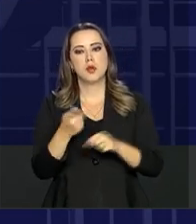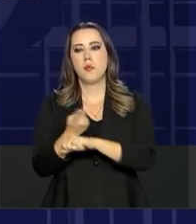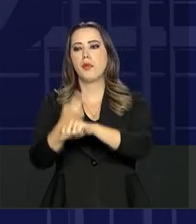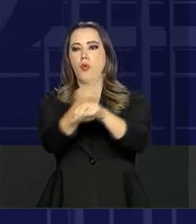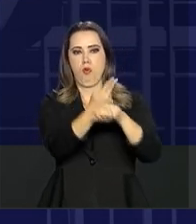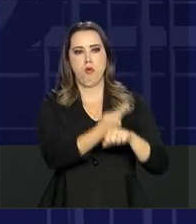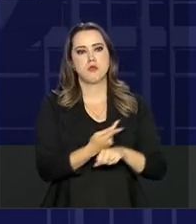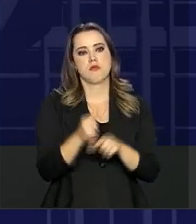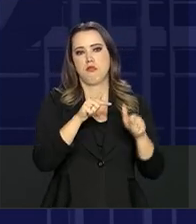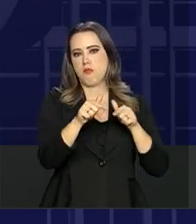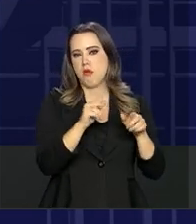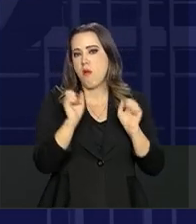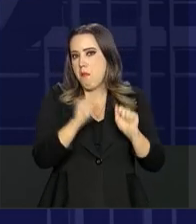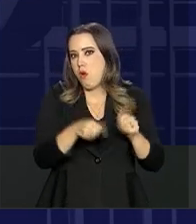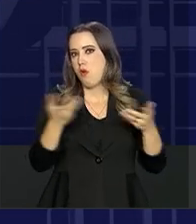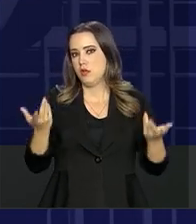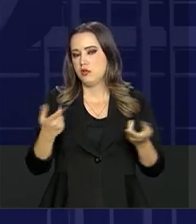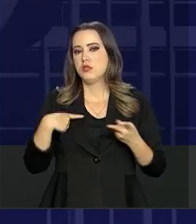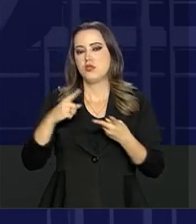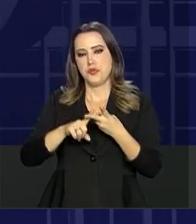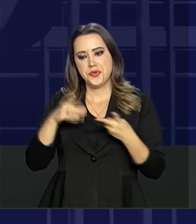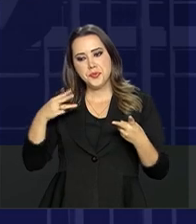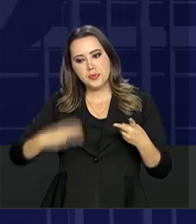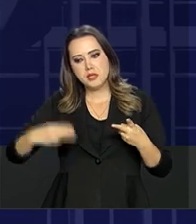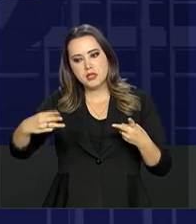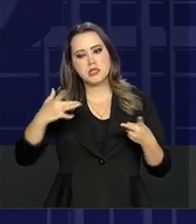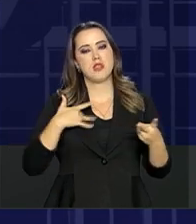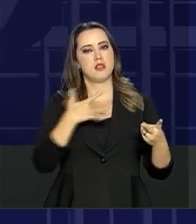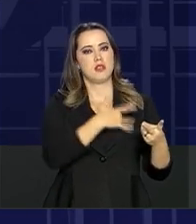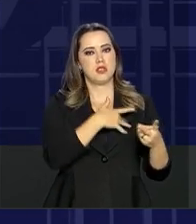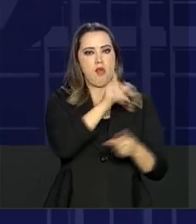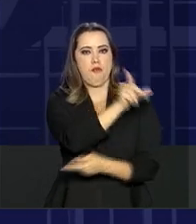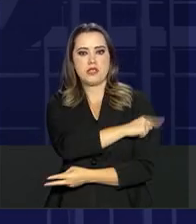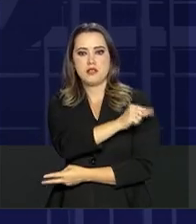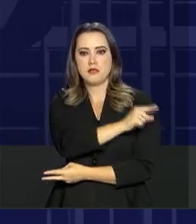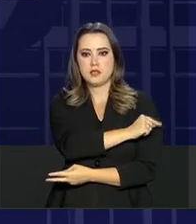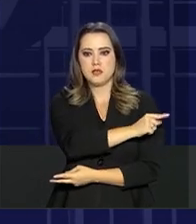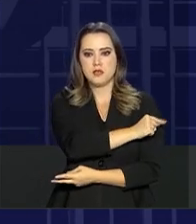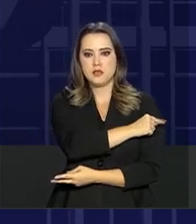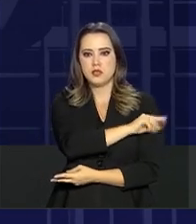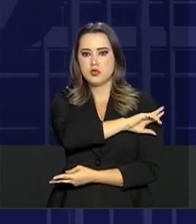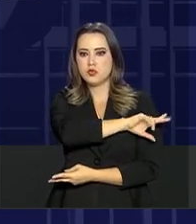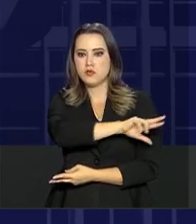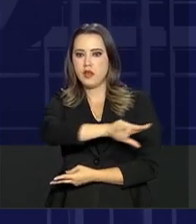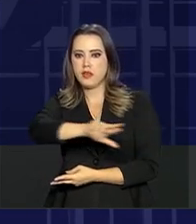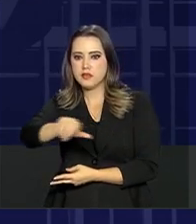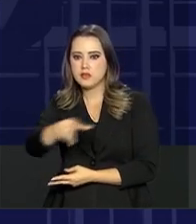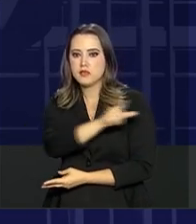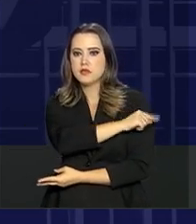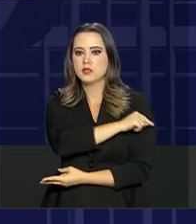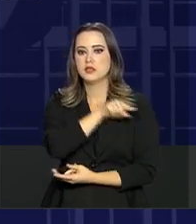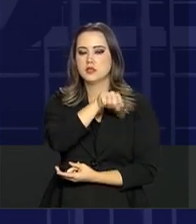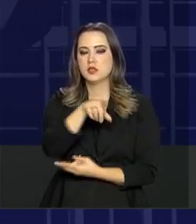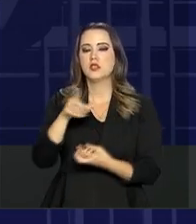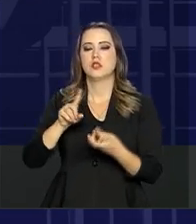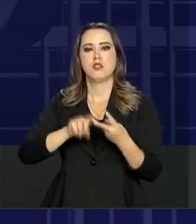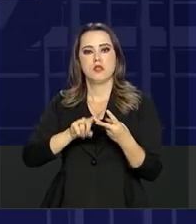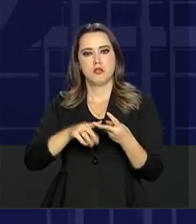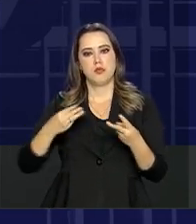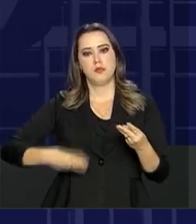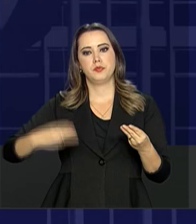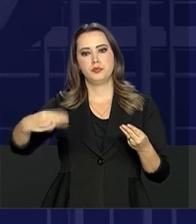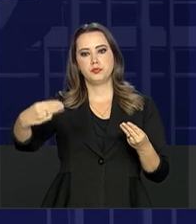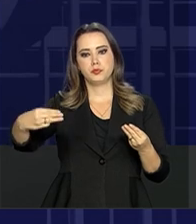buscar uma ocupação. Lá está o Ministério da Saúde aplicando as vacinas e dando o tratamento de saúde. Lá está o